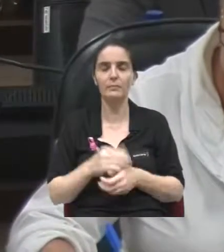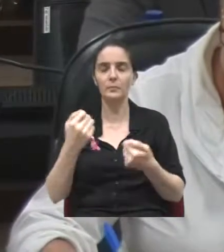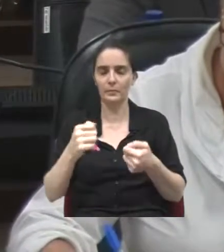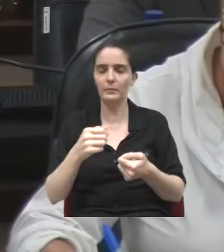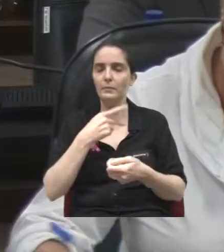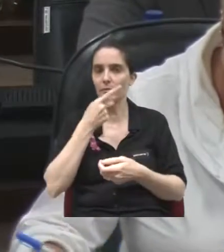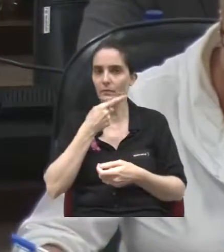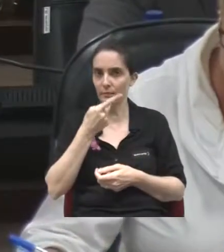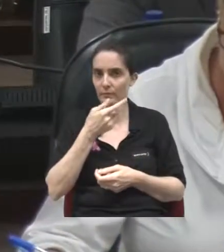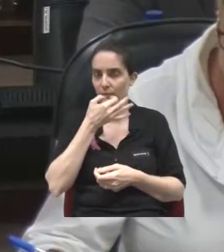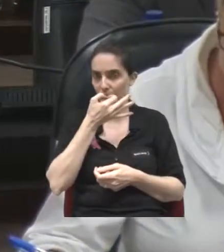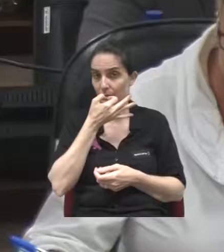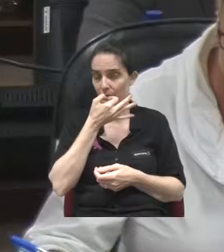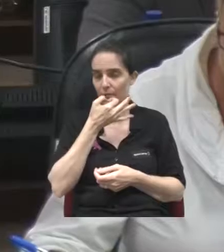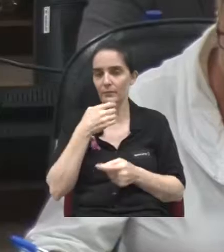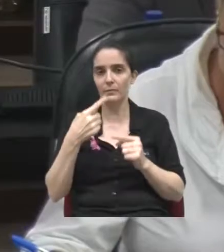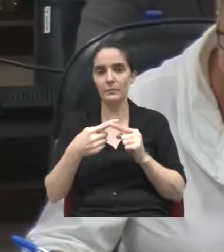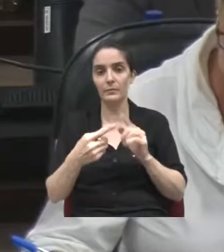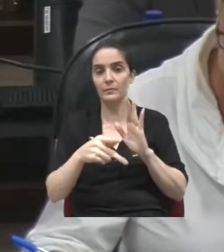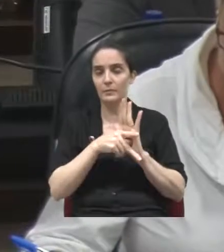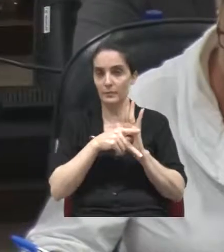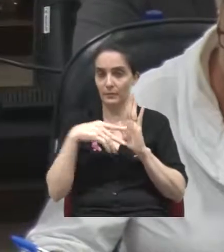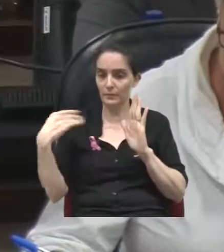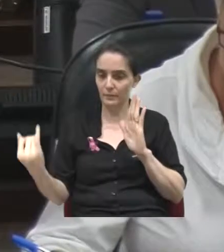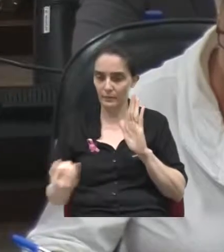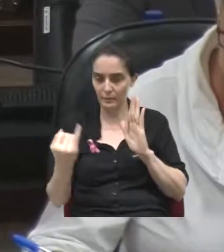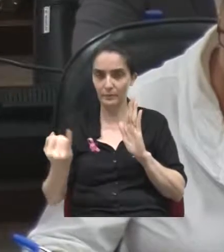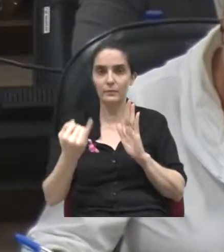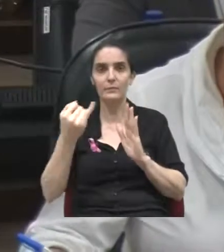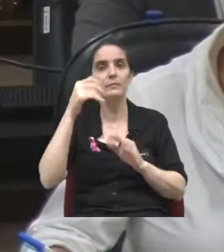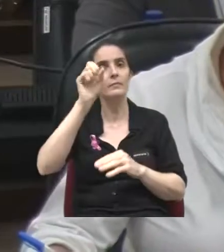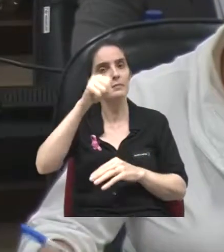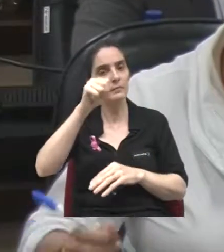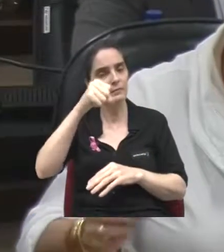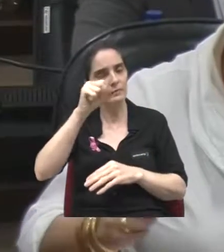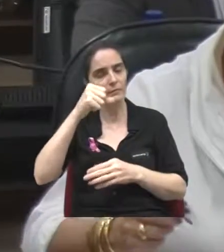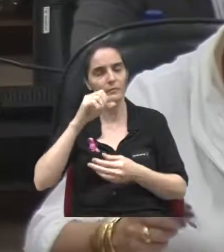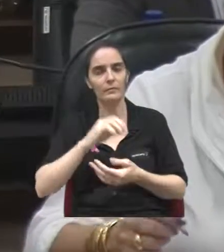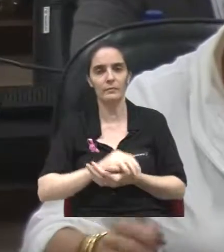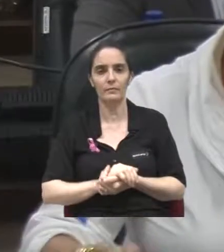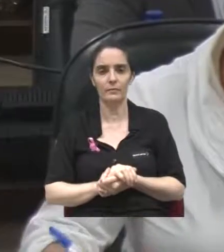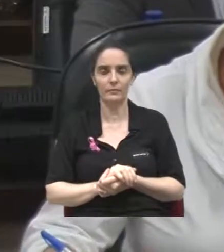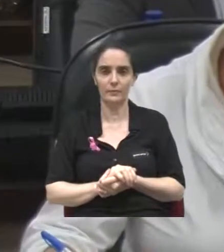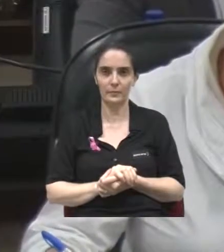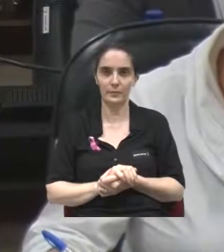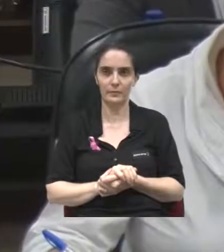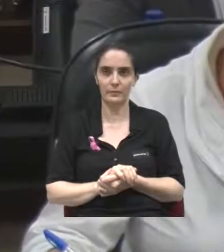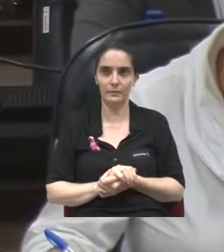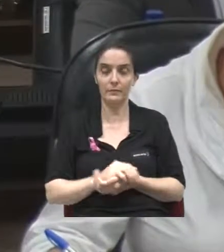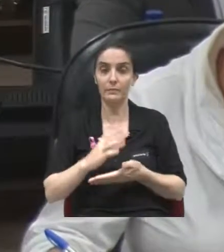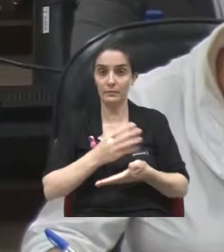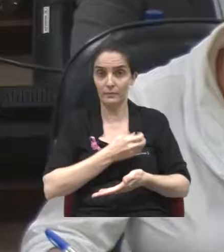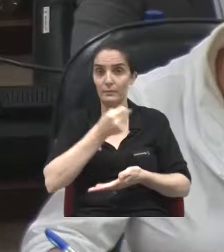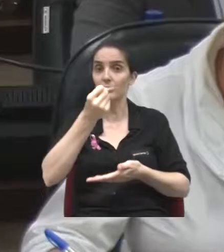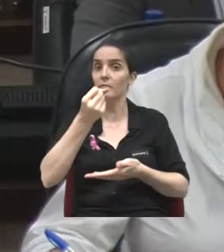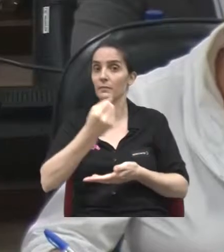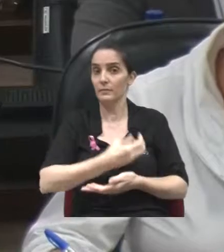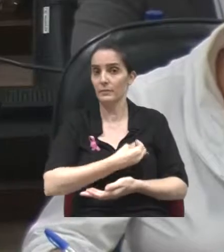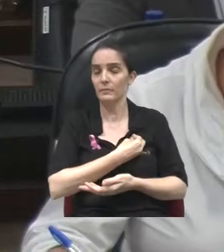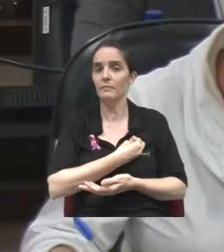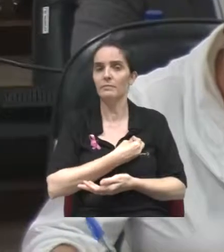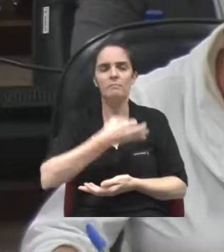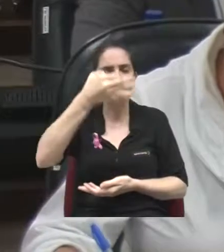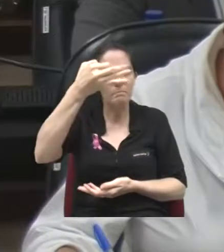tem projetos importantes, sim, como esse, que vai salvar vidas. Tenho certeza que